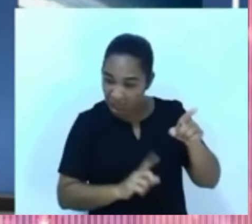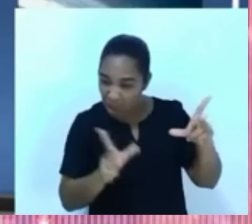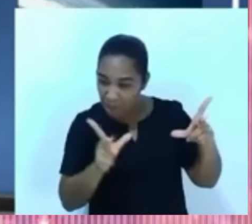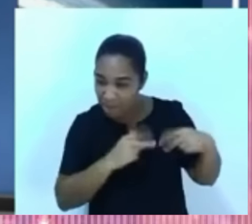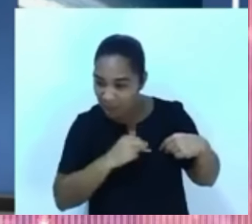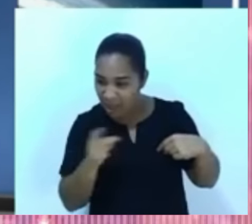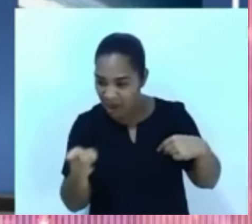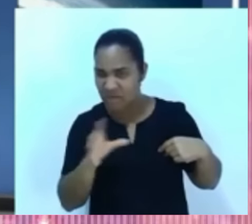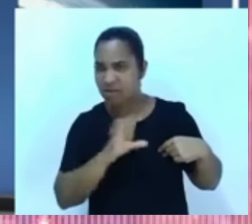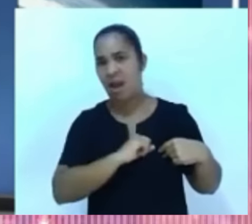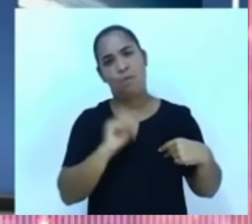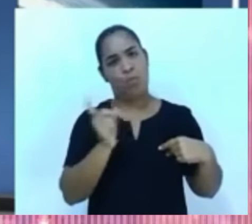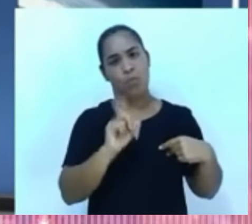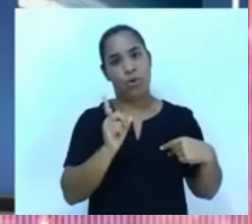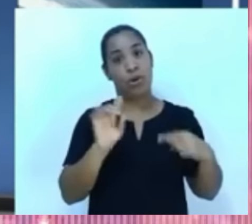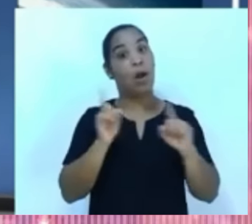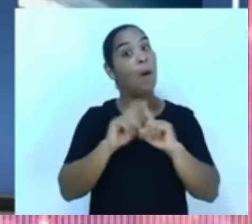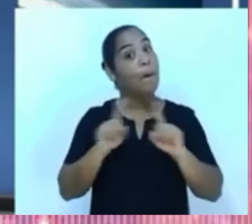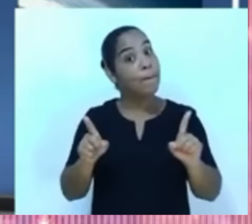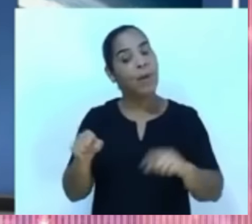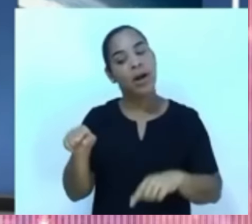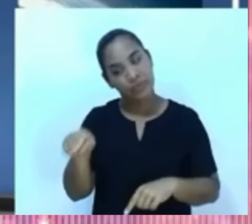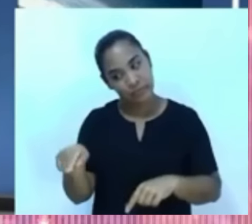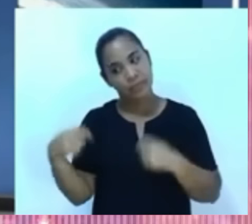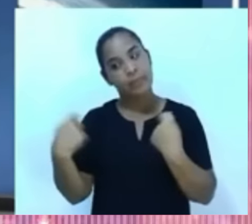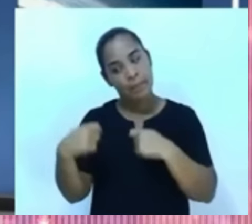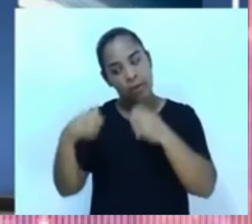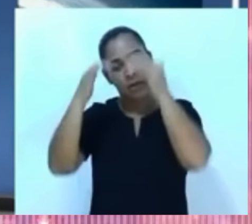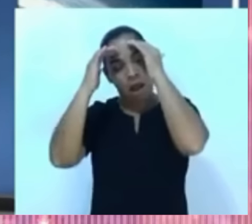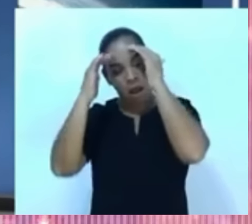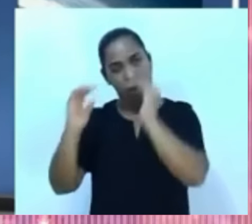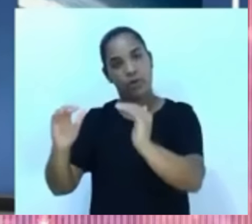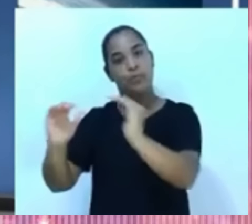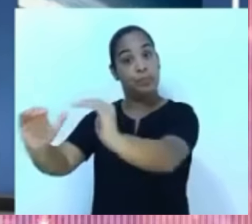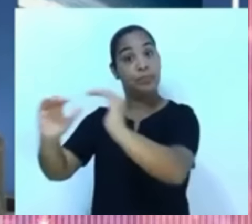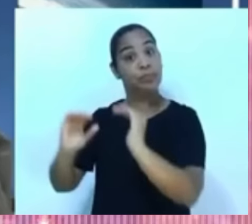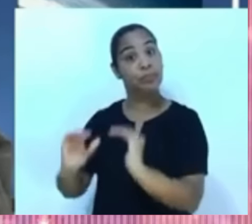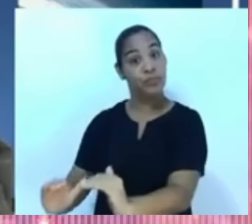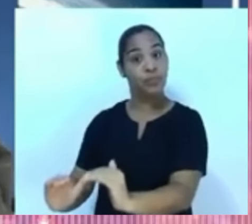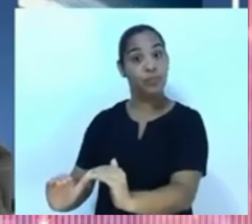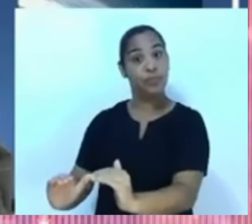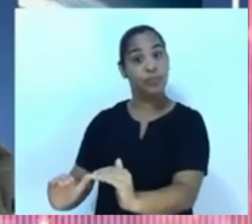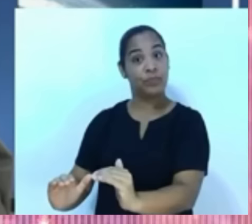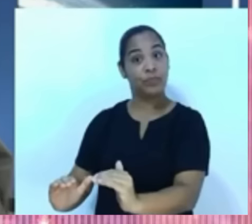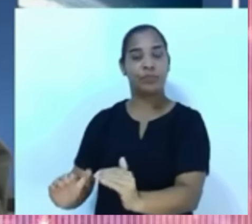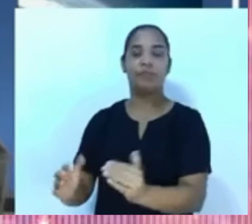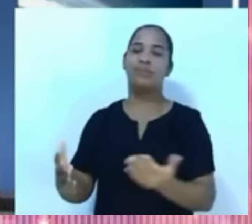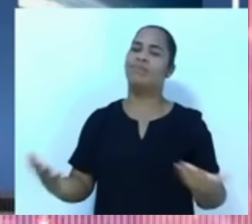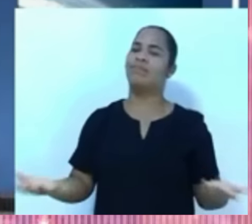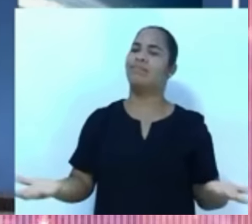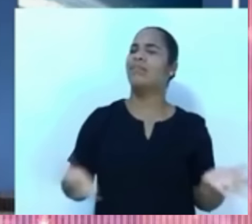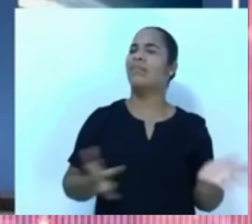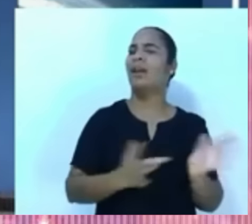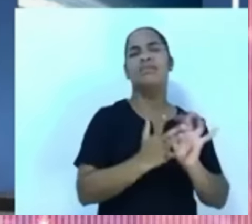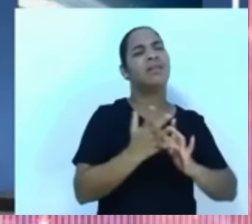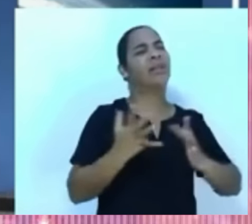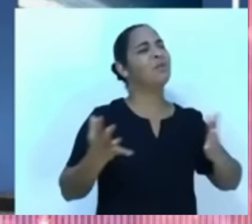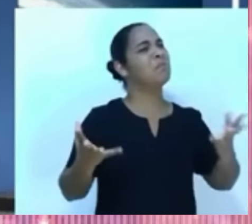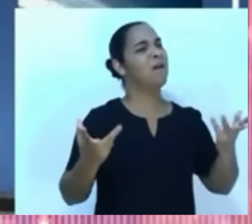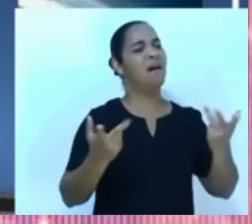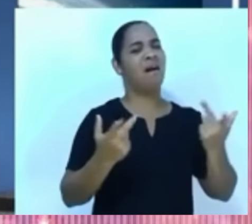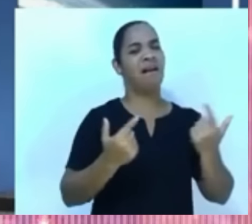carinho a ti tu deves o respeito a ti mesma Isto é fascinante nós temos a